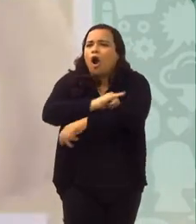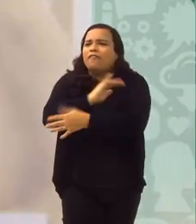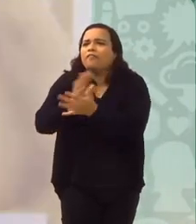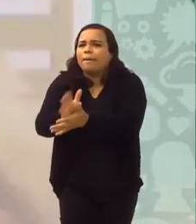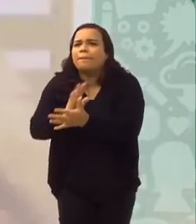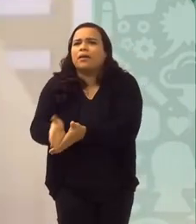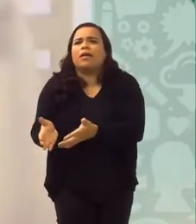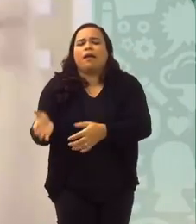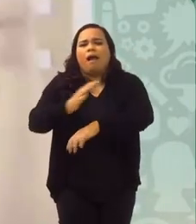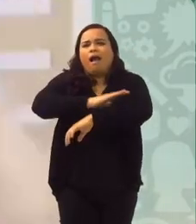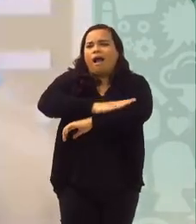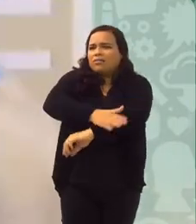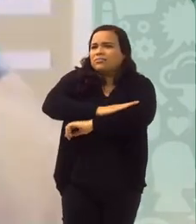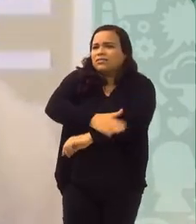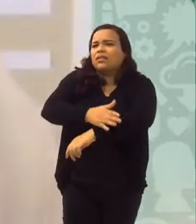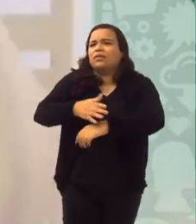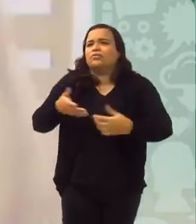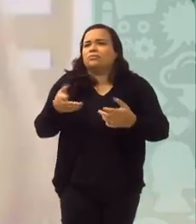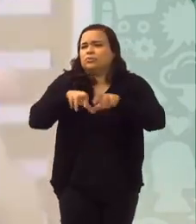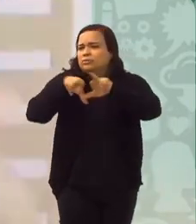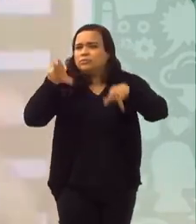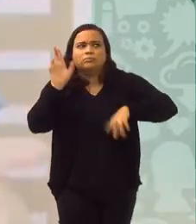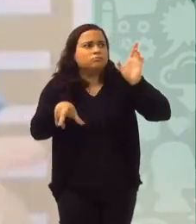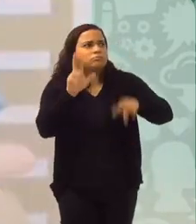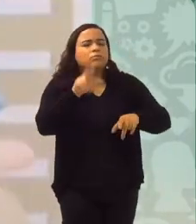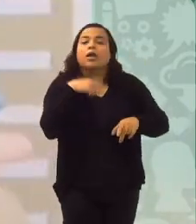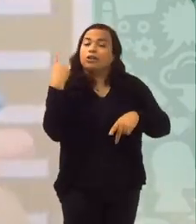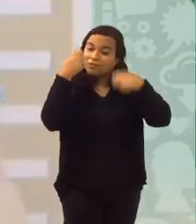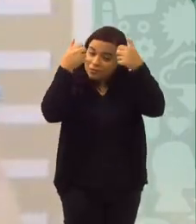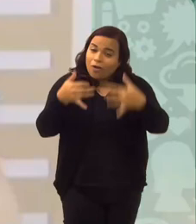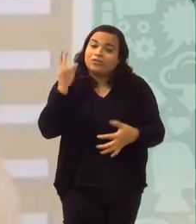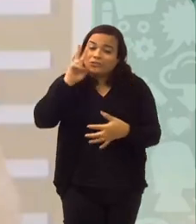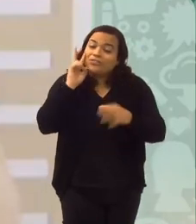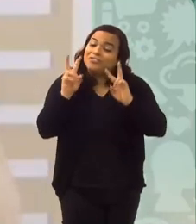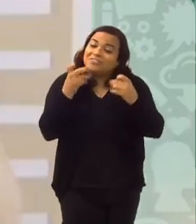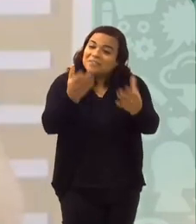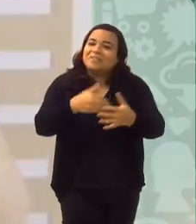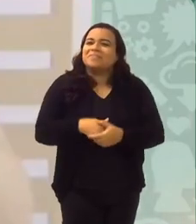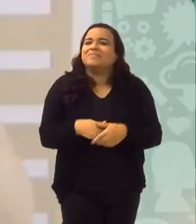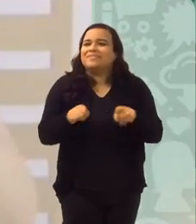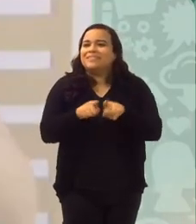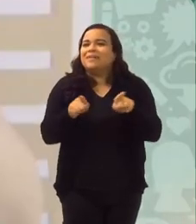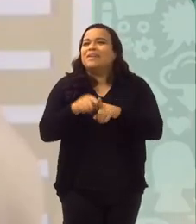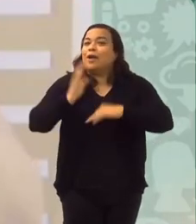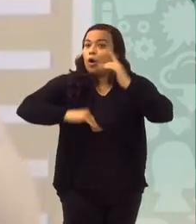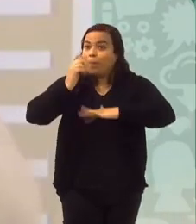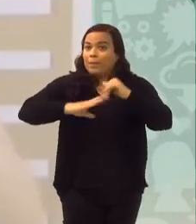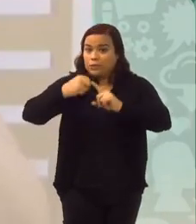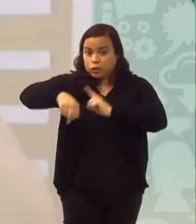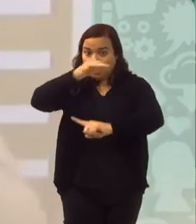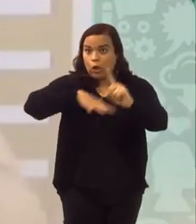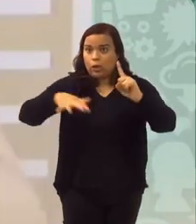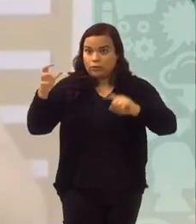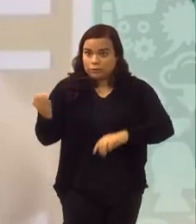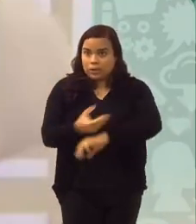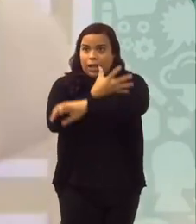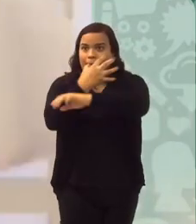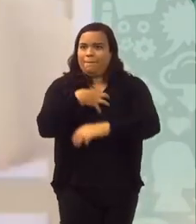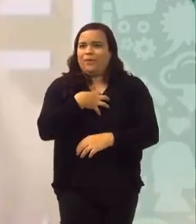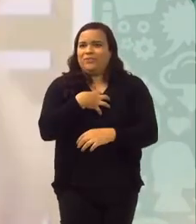diferenças, racismo, tudo isso a gente trabalha com as histórias, a gente trabalha com todas as competências